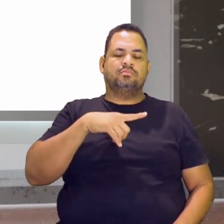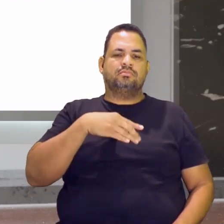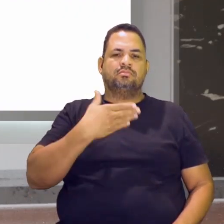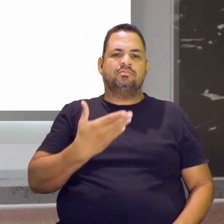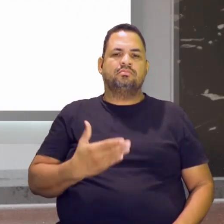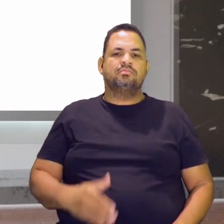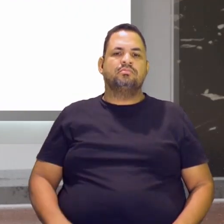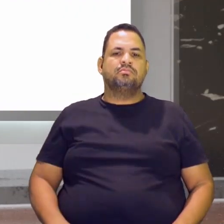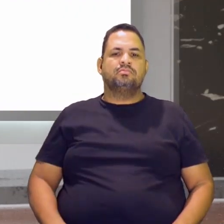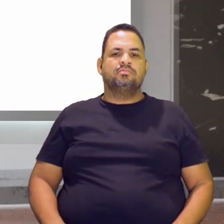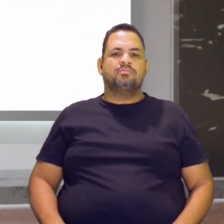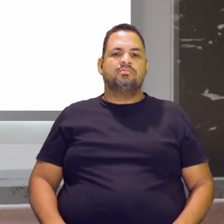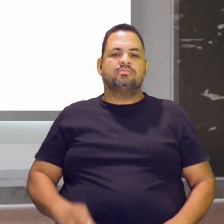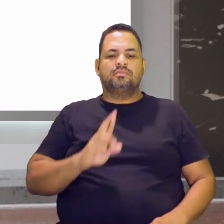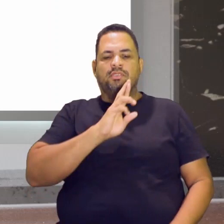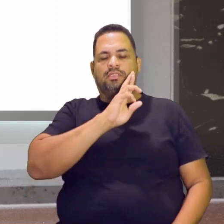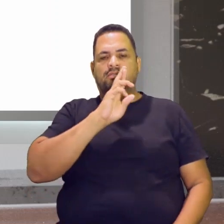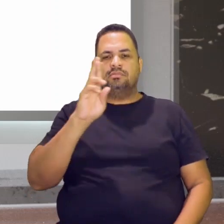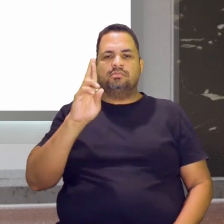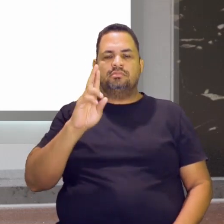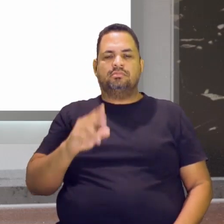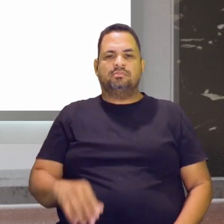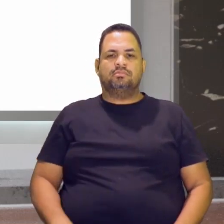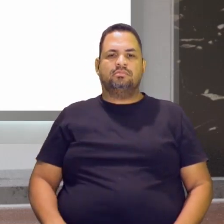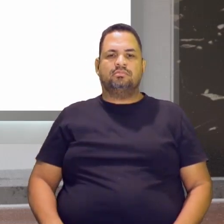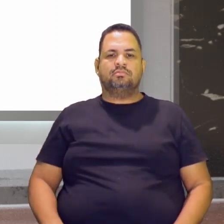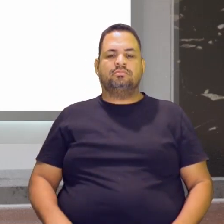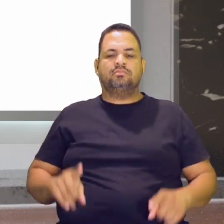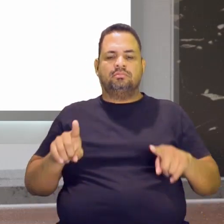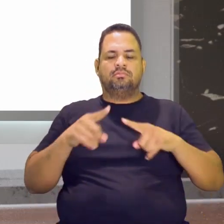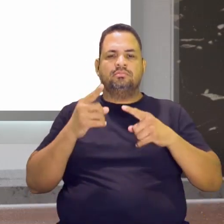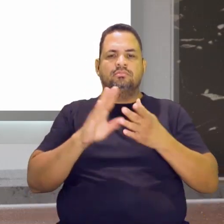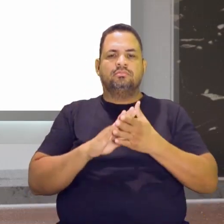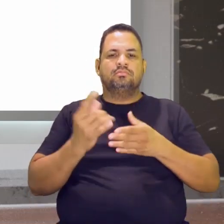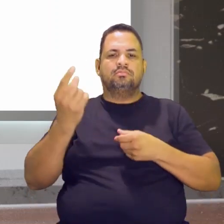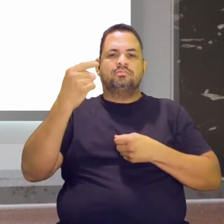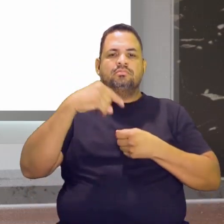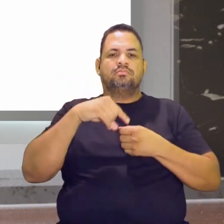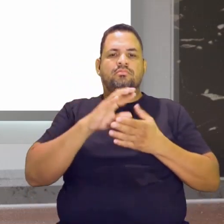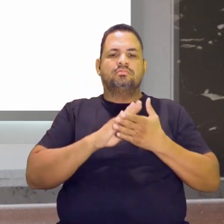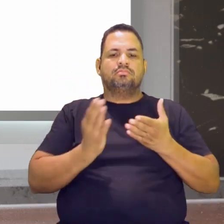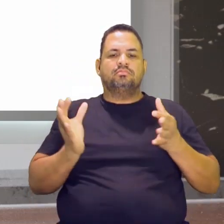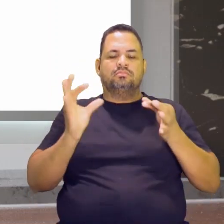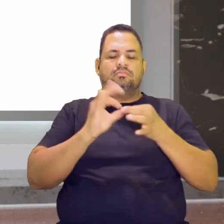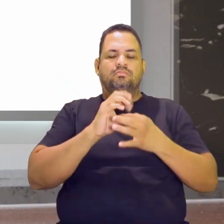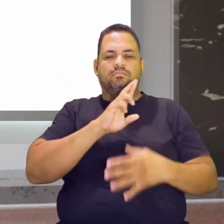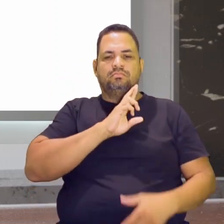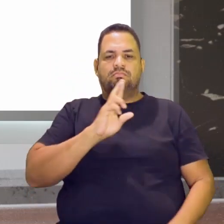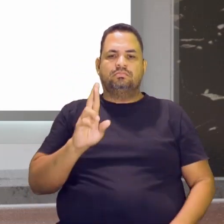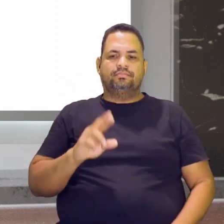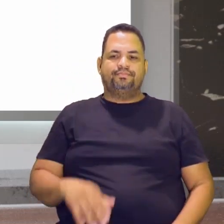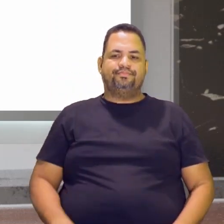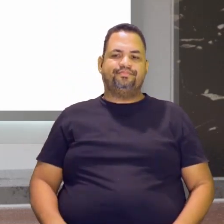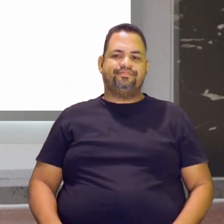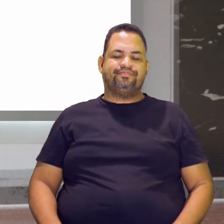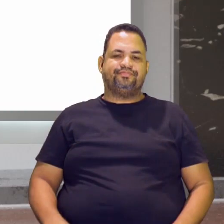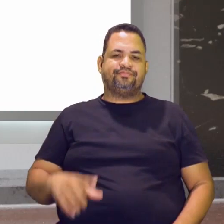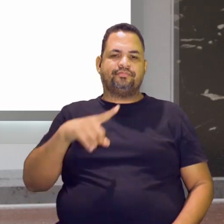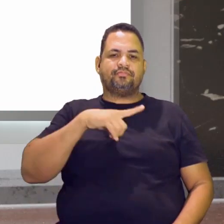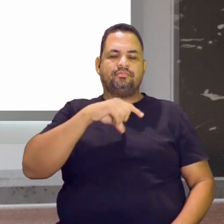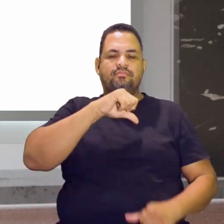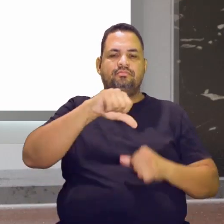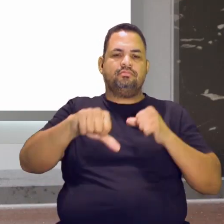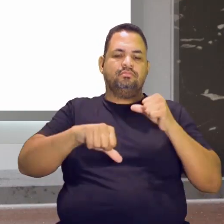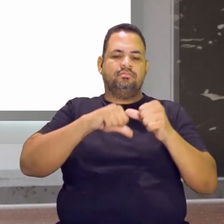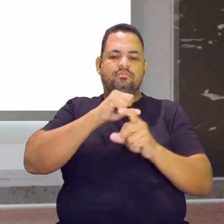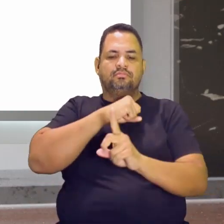predominância da religião, então as músicas eram voltadas para um contexto religioso, onde havia